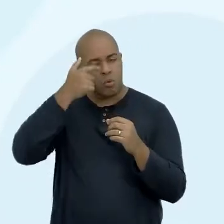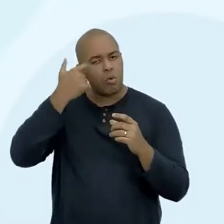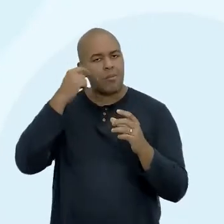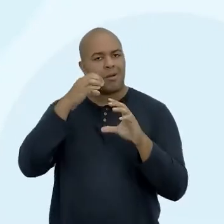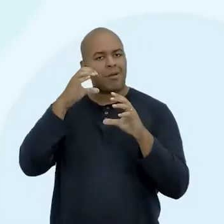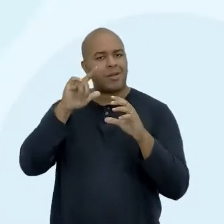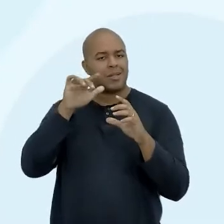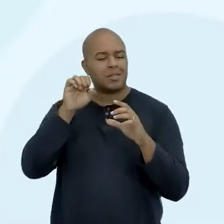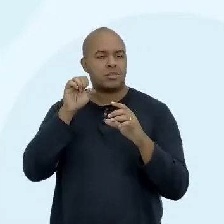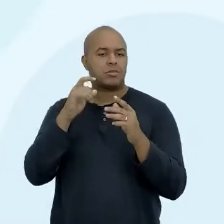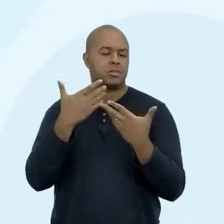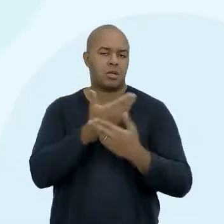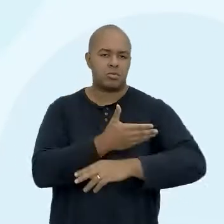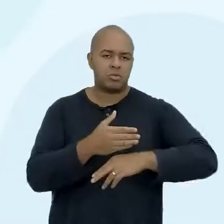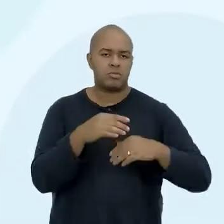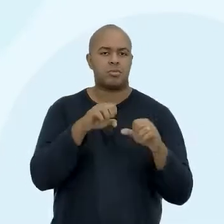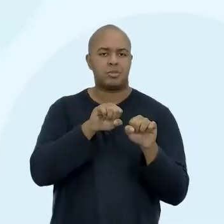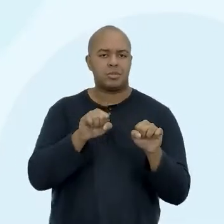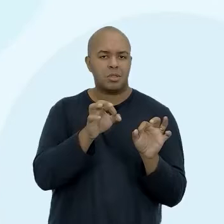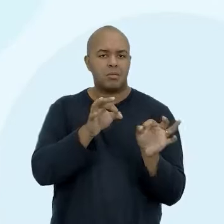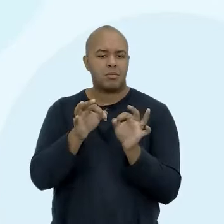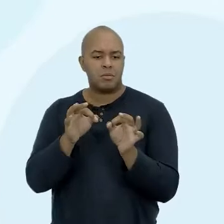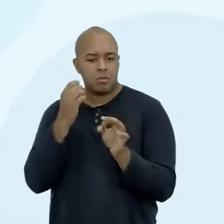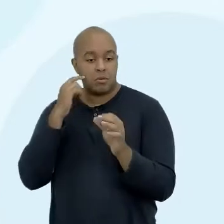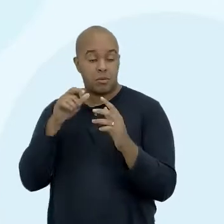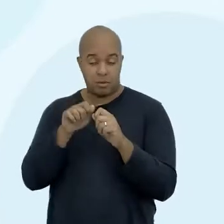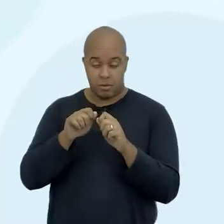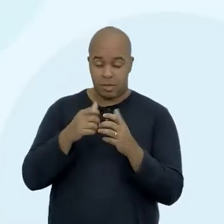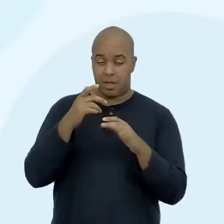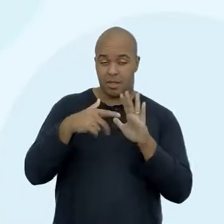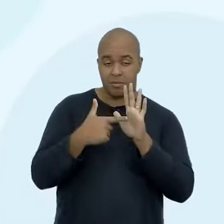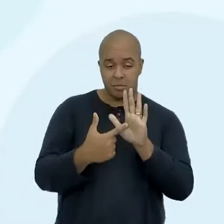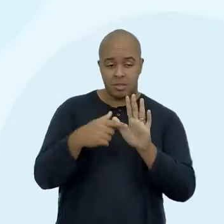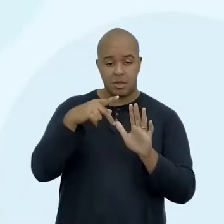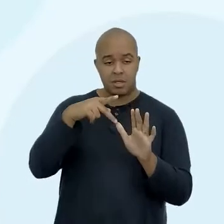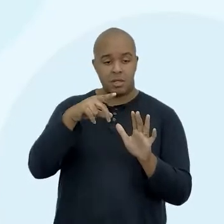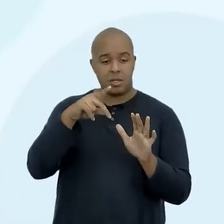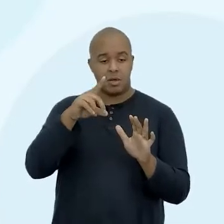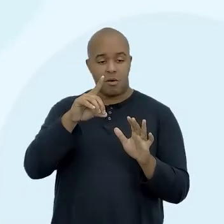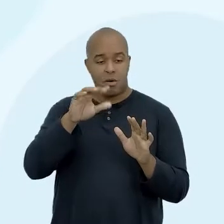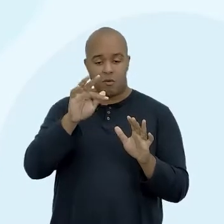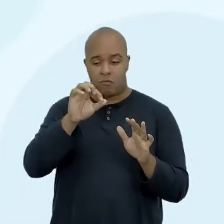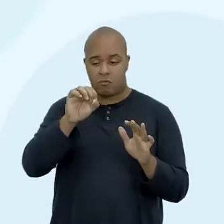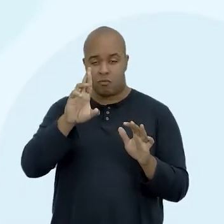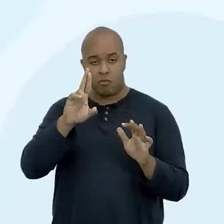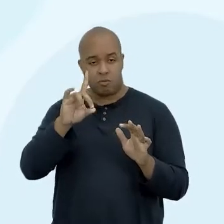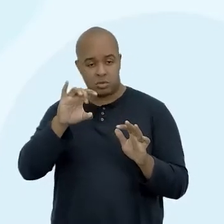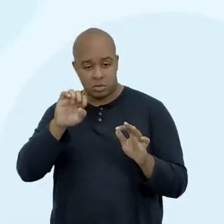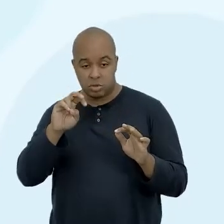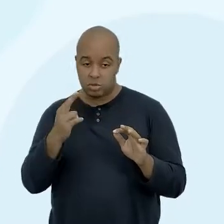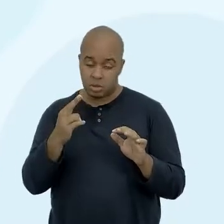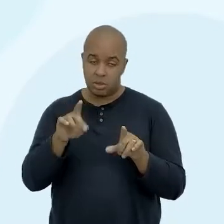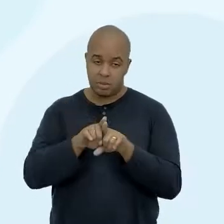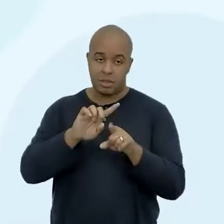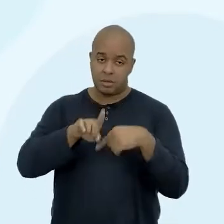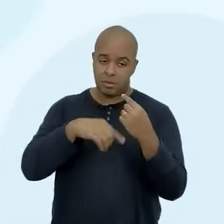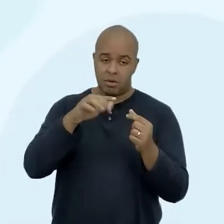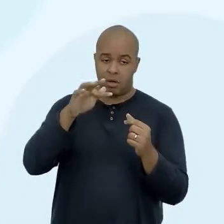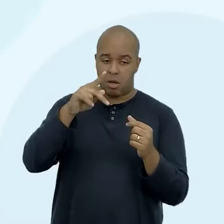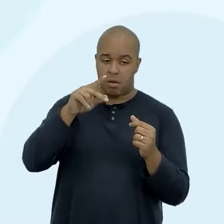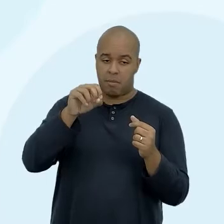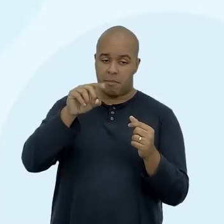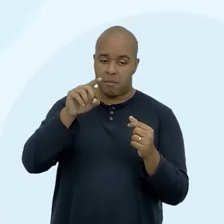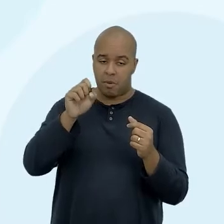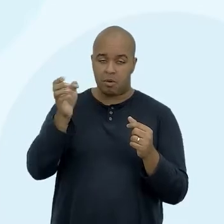sociais, hábitos e sistemas de produção fordista e pós-fordista. Então, pelo menos que eu me lembro, né,